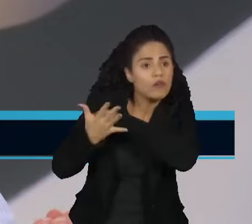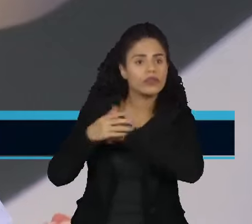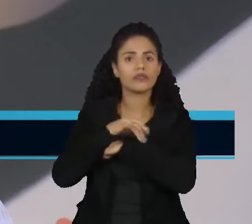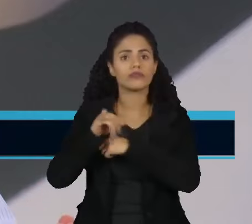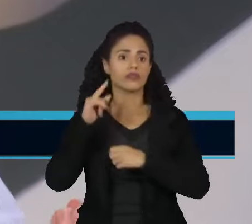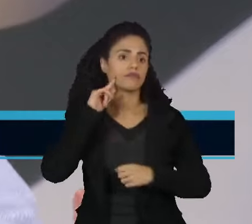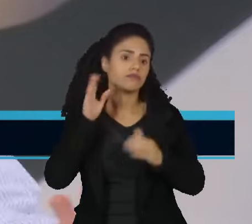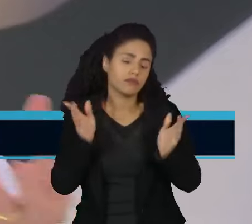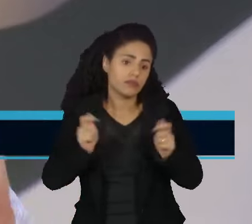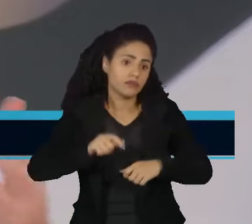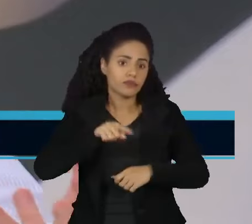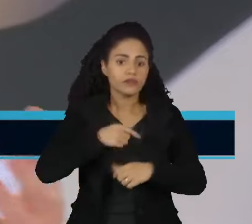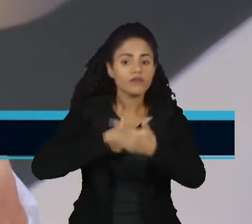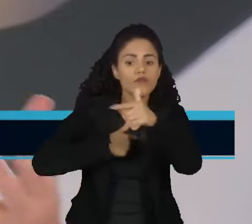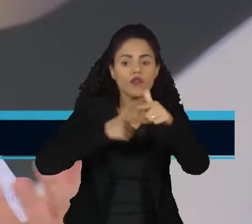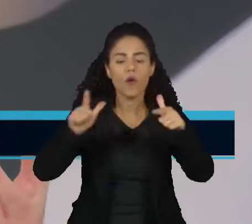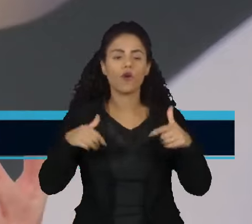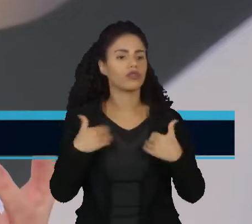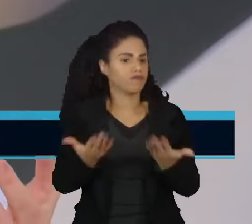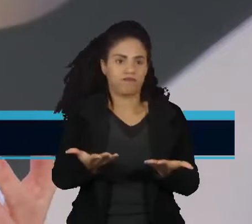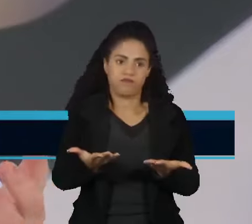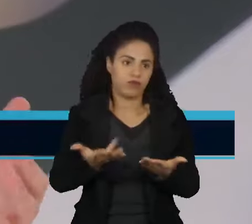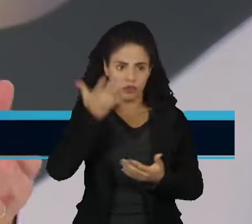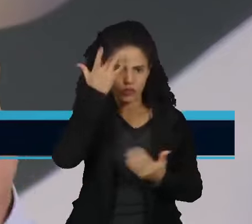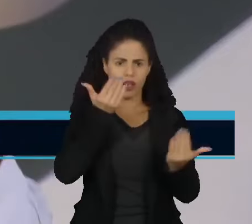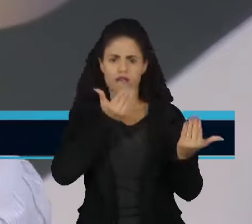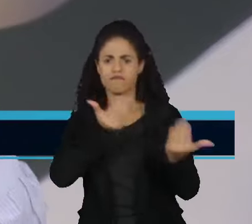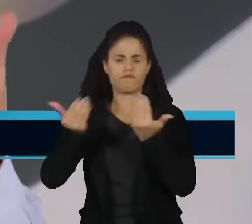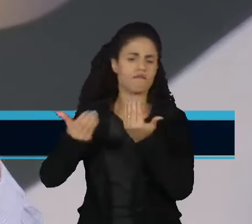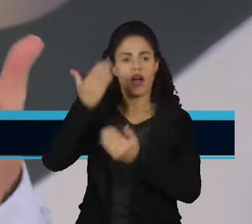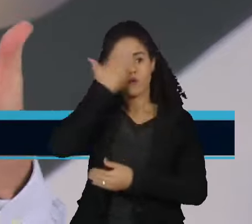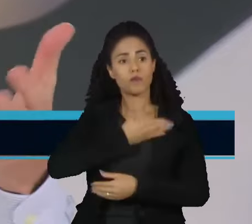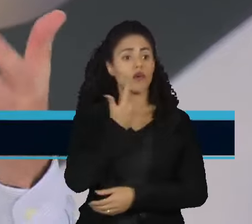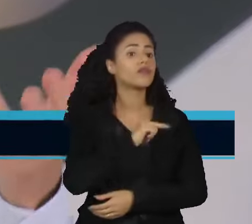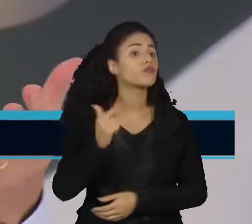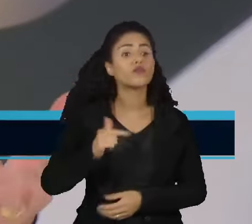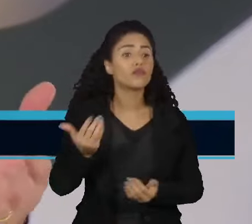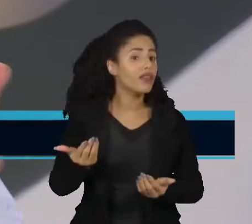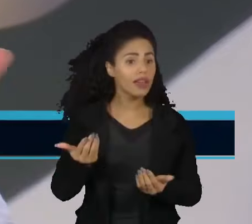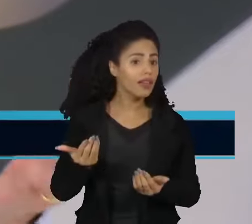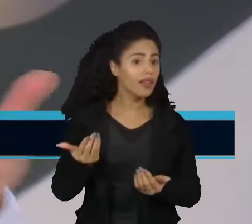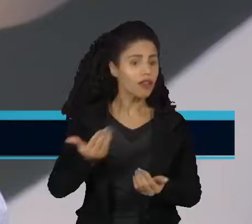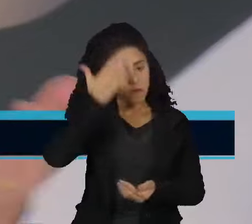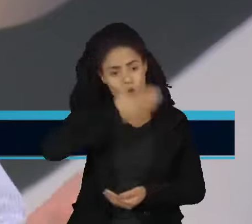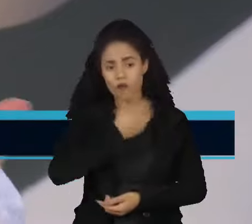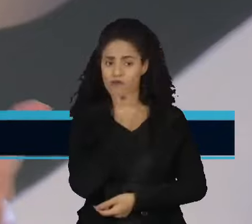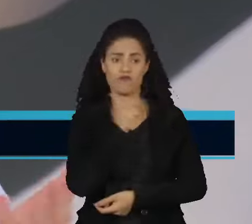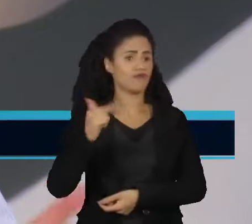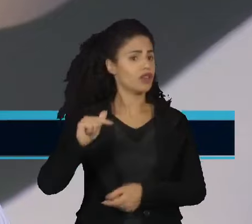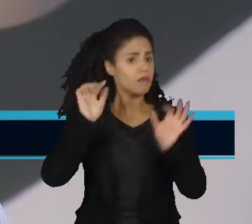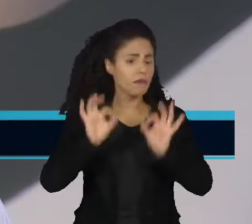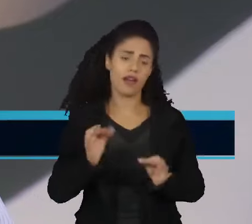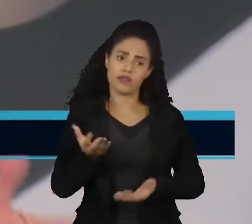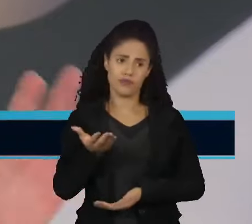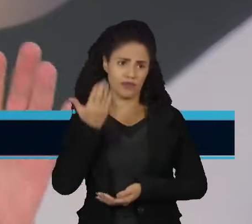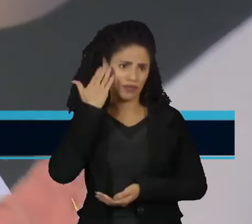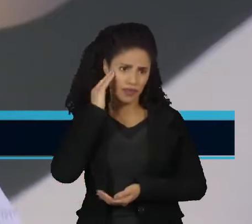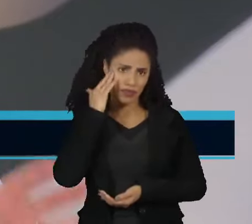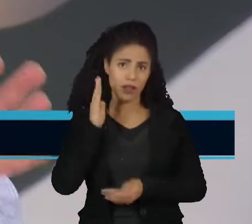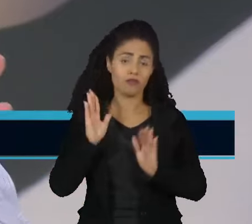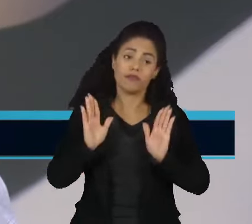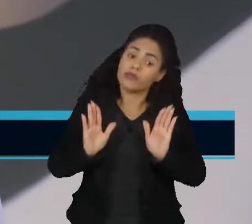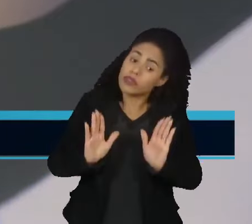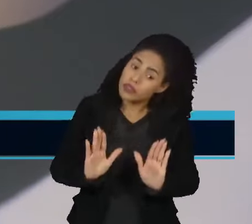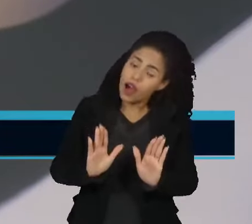tem Associação com outras não dá não dá e eh epidemiologicamente para afirmar que é causa e efeito